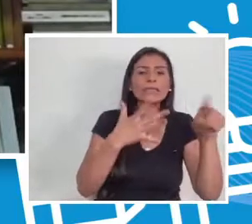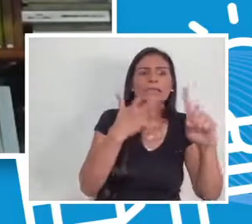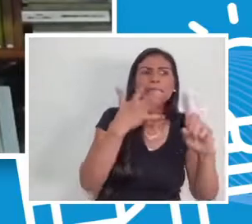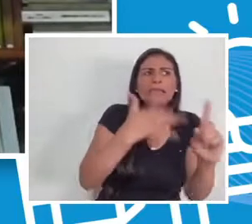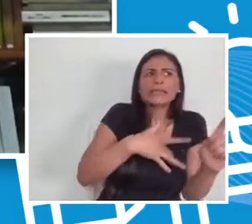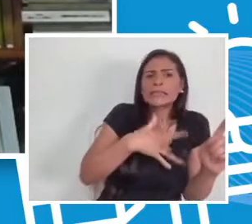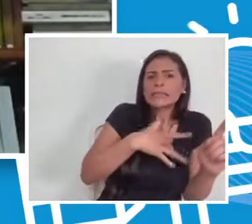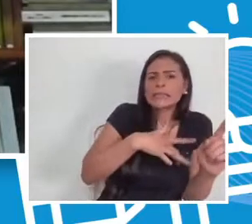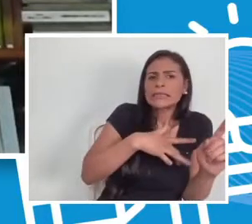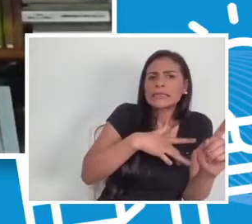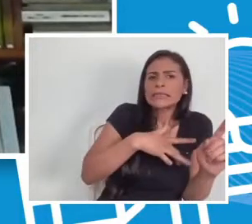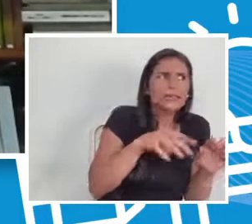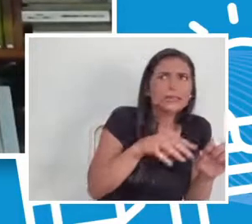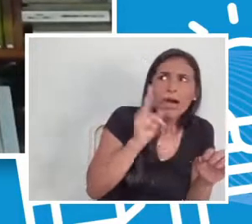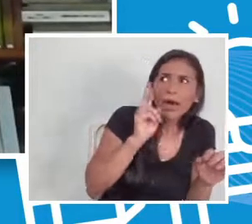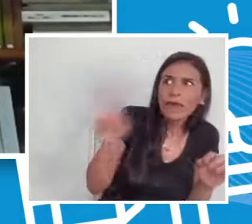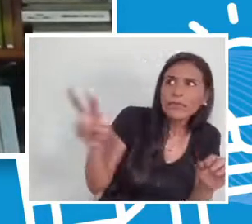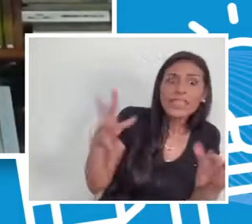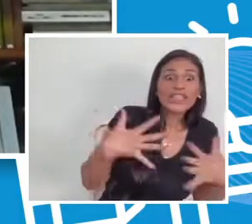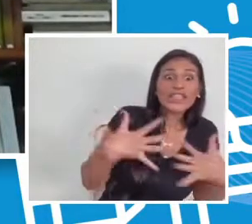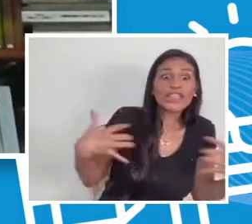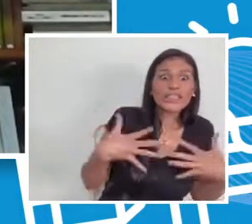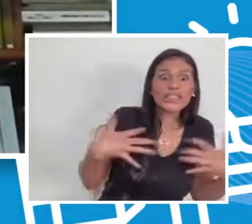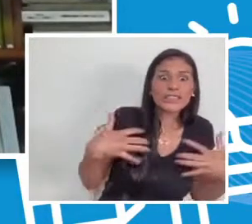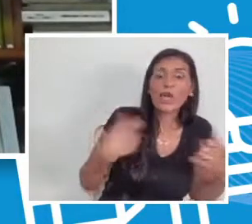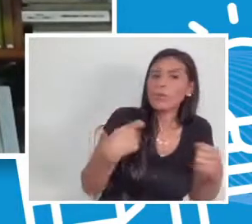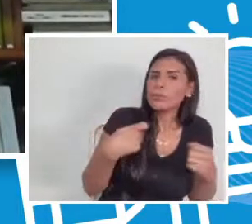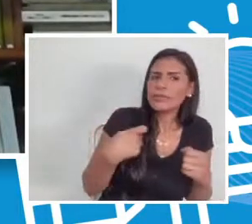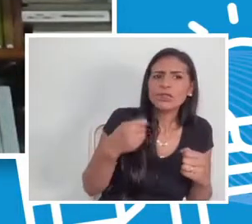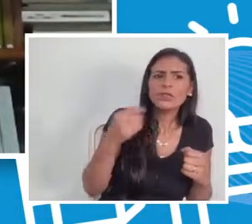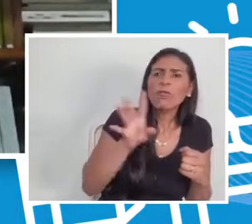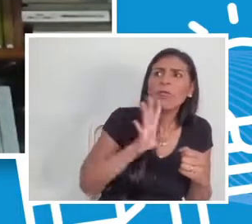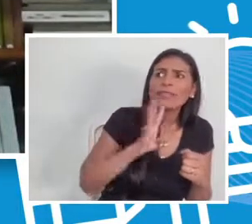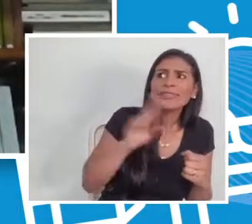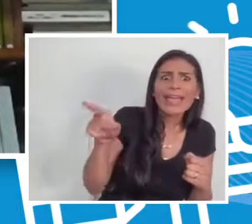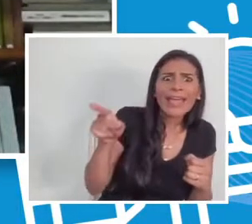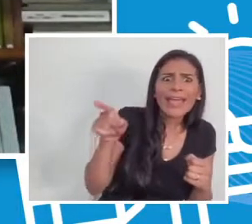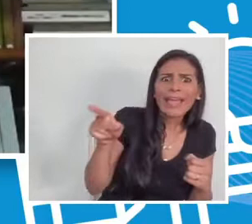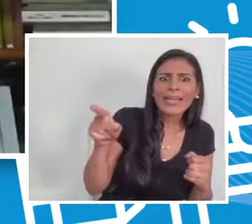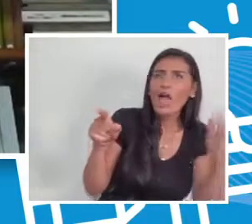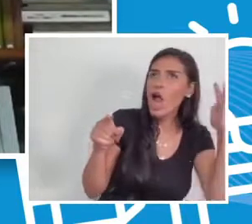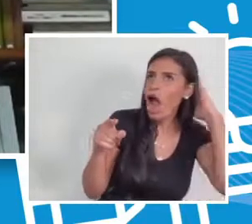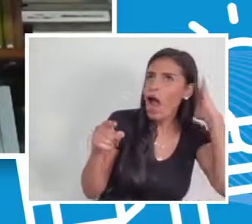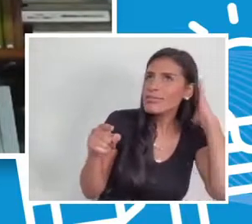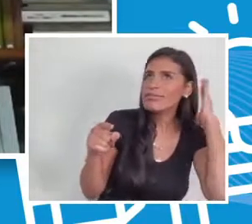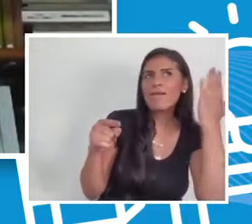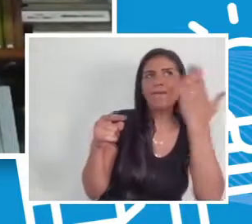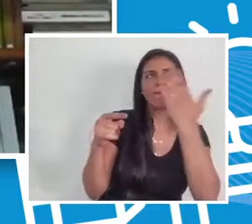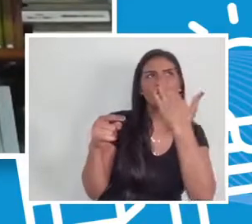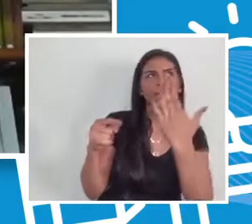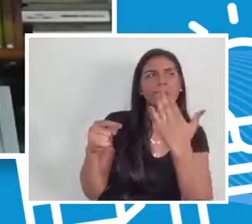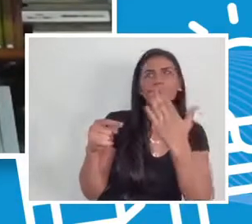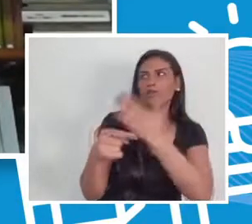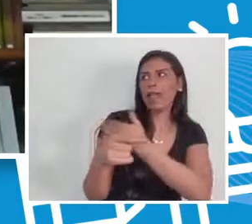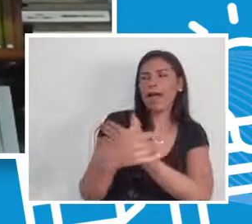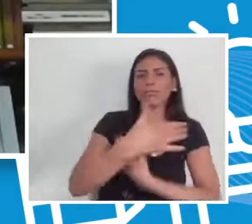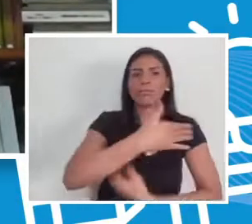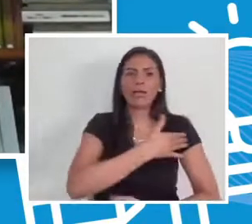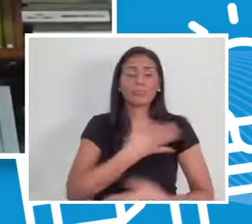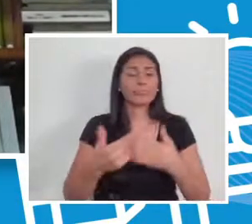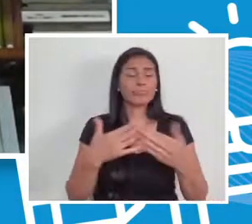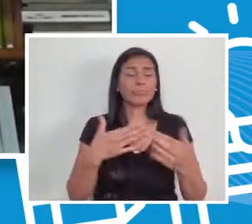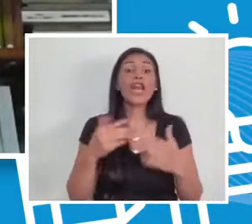tem que perder essa habilidade biológica, porque a gente precisa diferenciar um P de um Q. É como se a